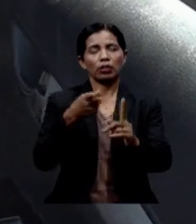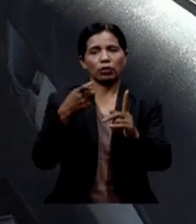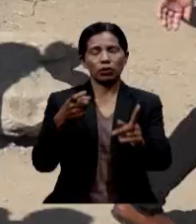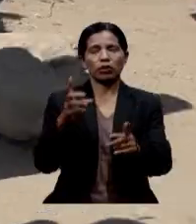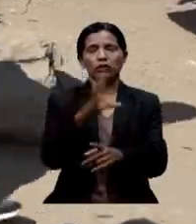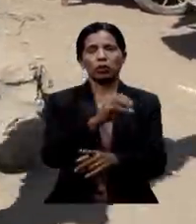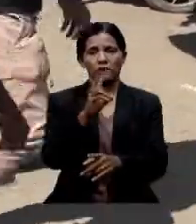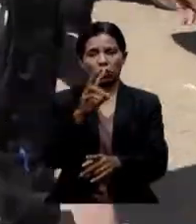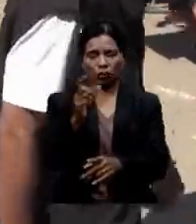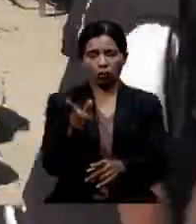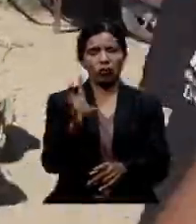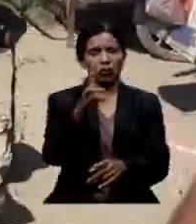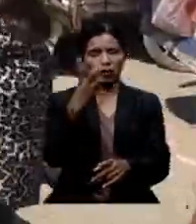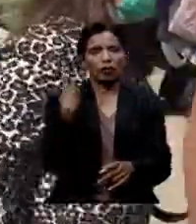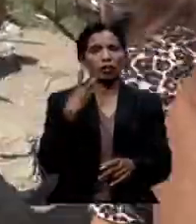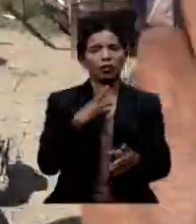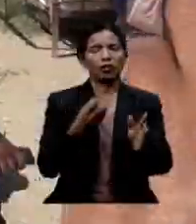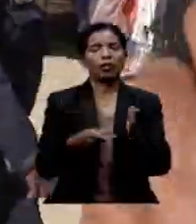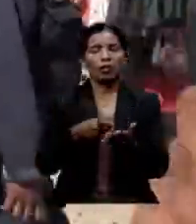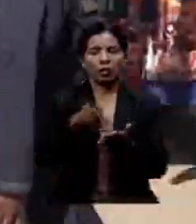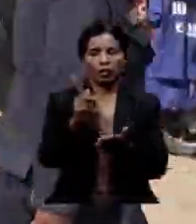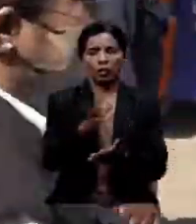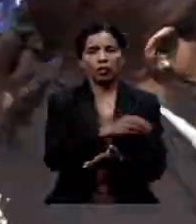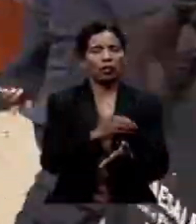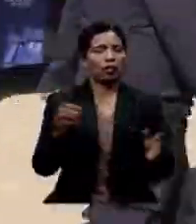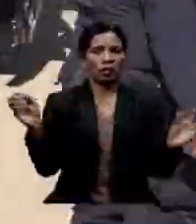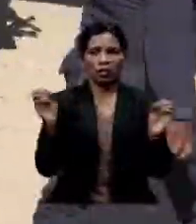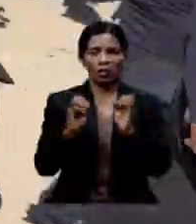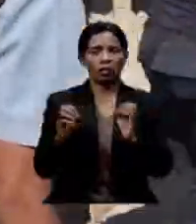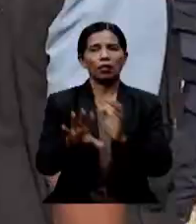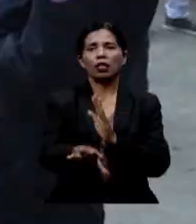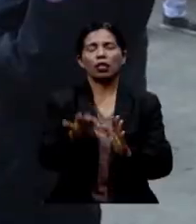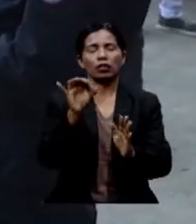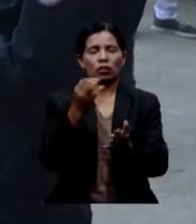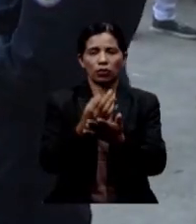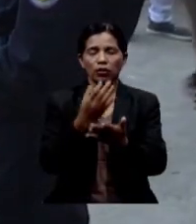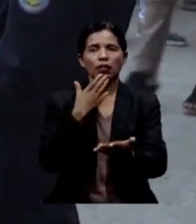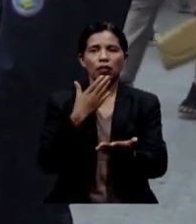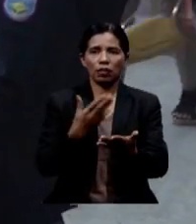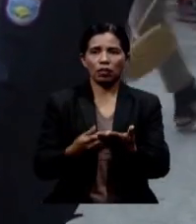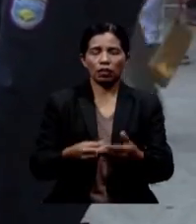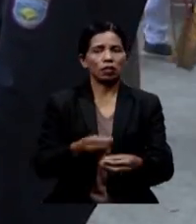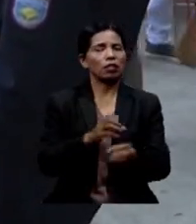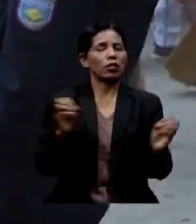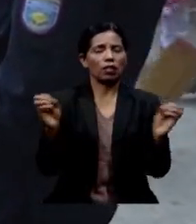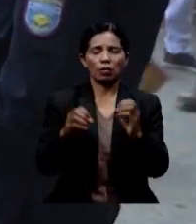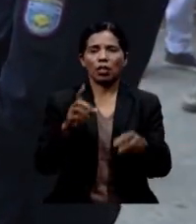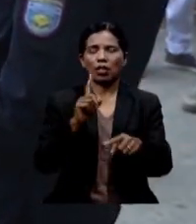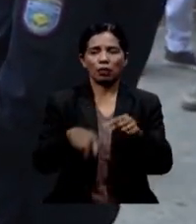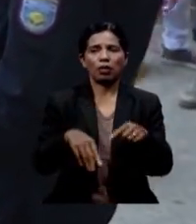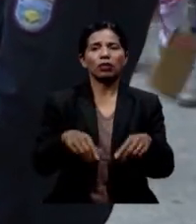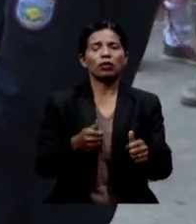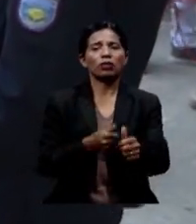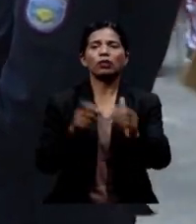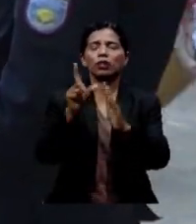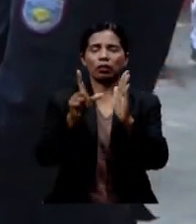14/2016. Mas também está a sair a taxa ainda, né? Nia lá bela retan receitas dia e nia folha mos la iha. Mas nia preenche lei ainda,